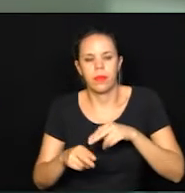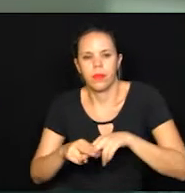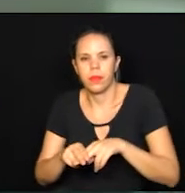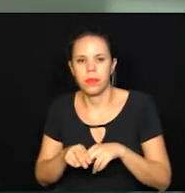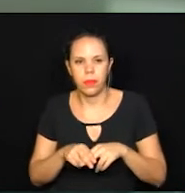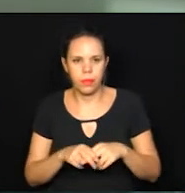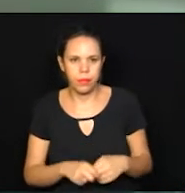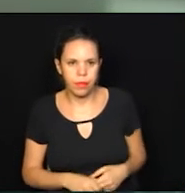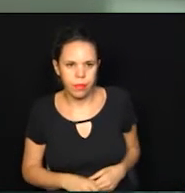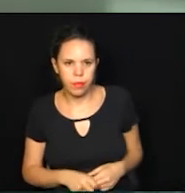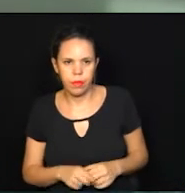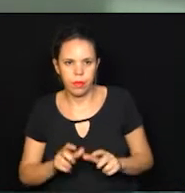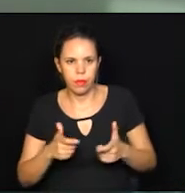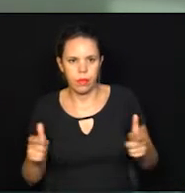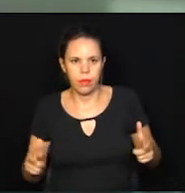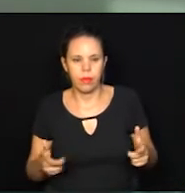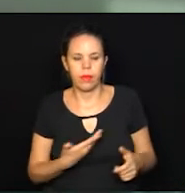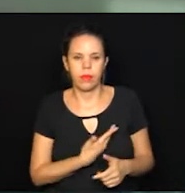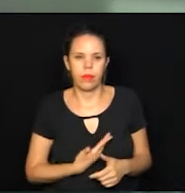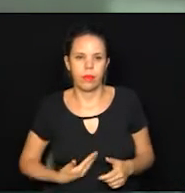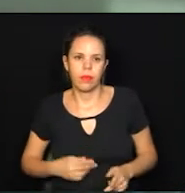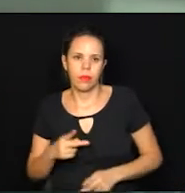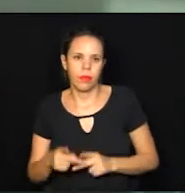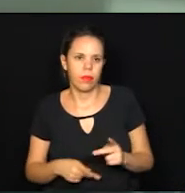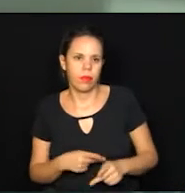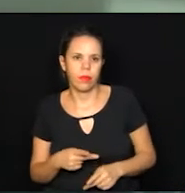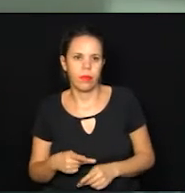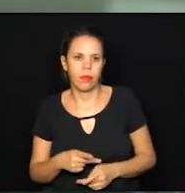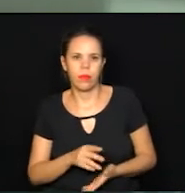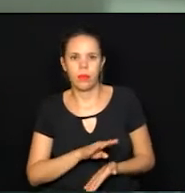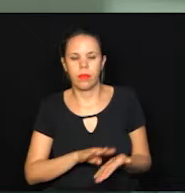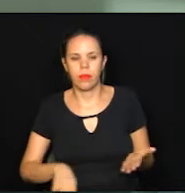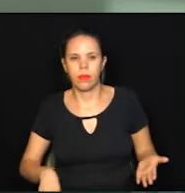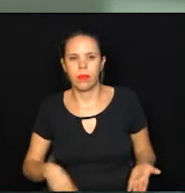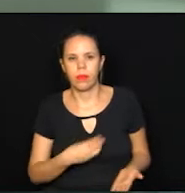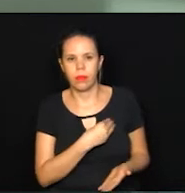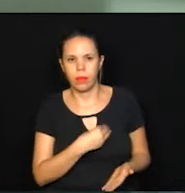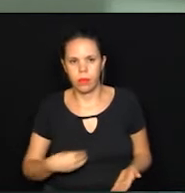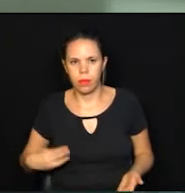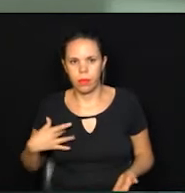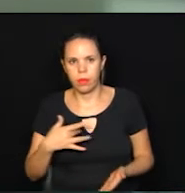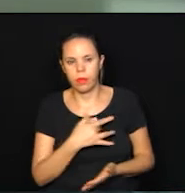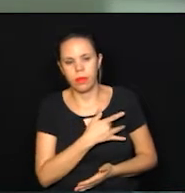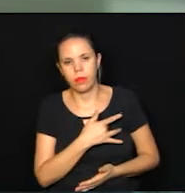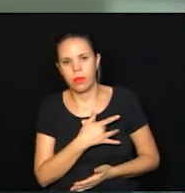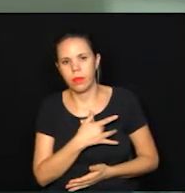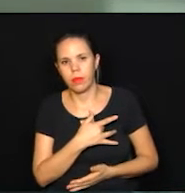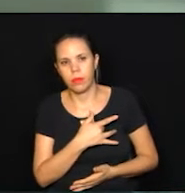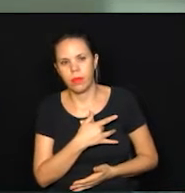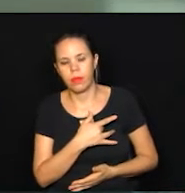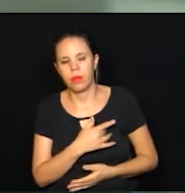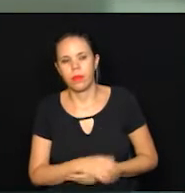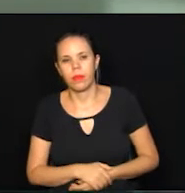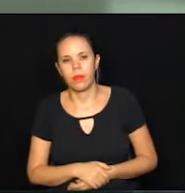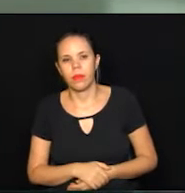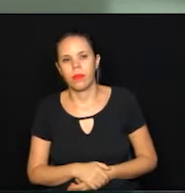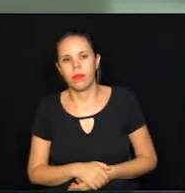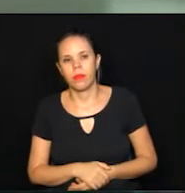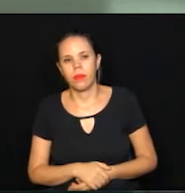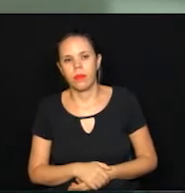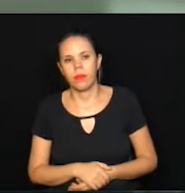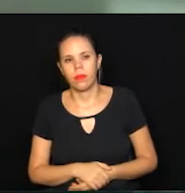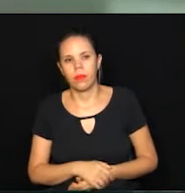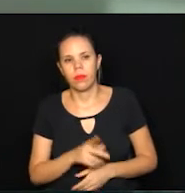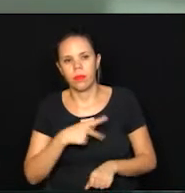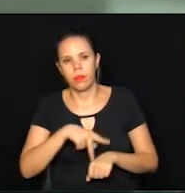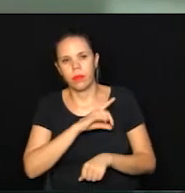pela maioria governista, mas derrubaram o ministro da Saúde. Então lá está em ebulição. E o Chile,